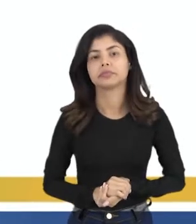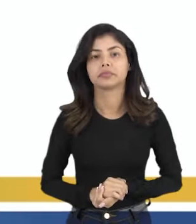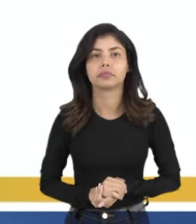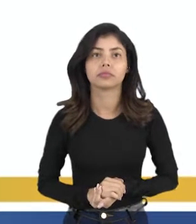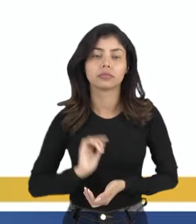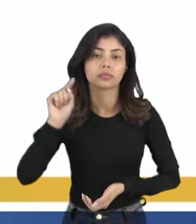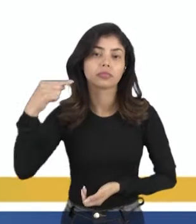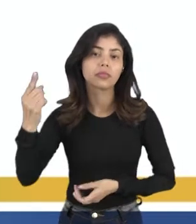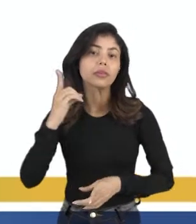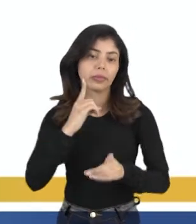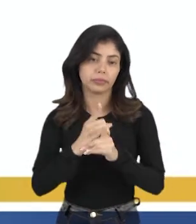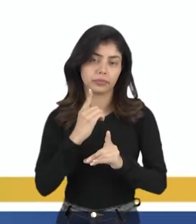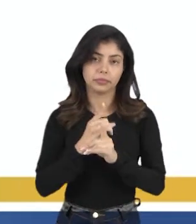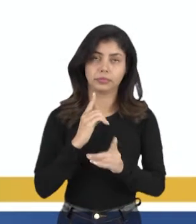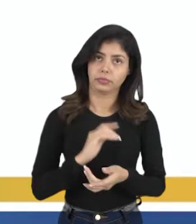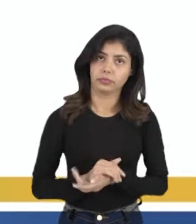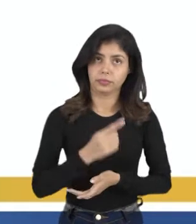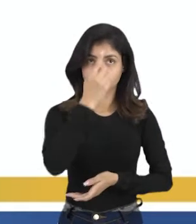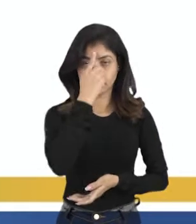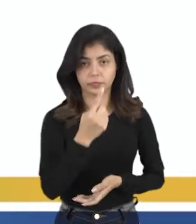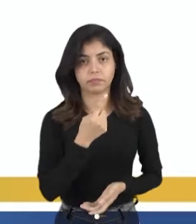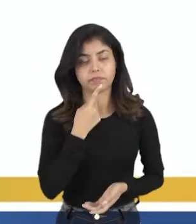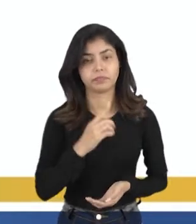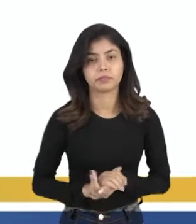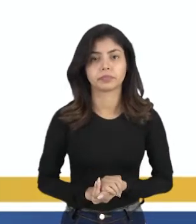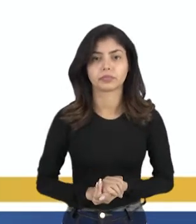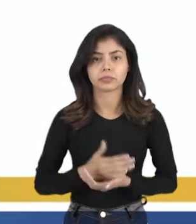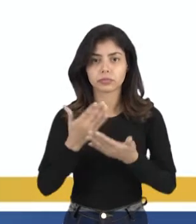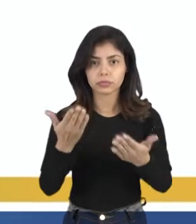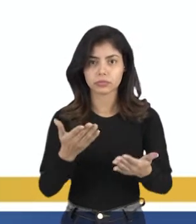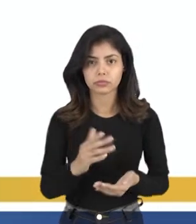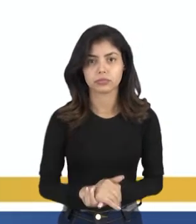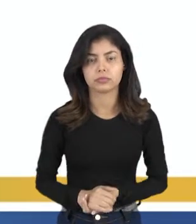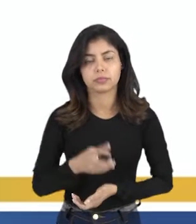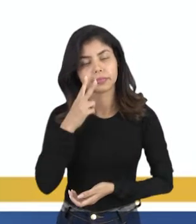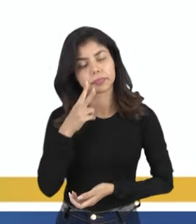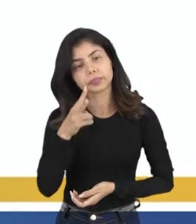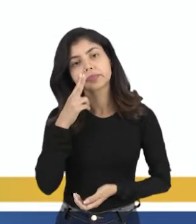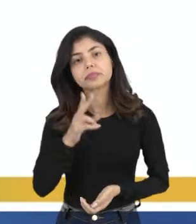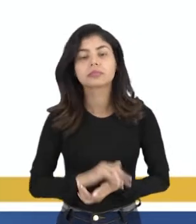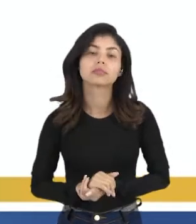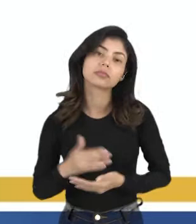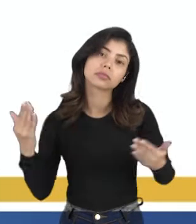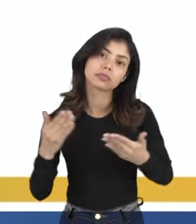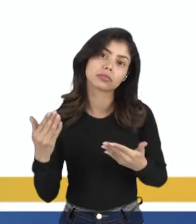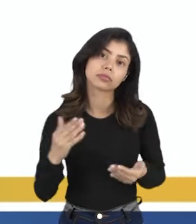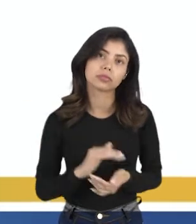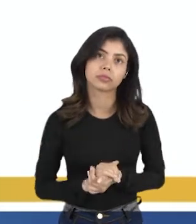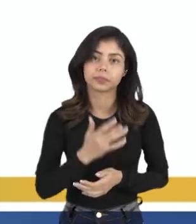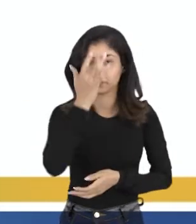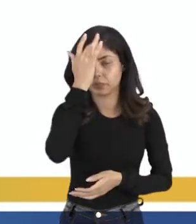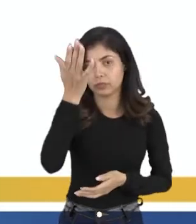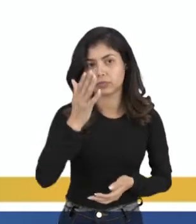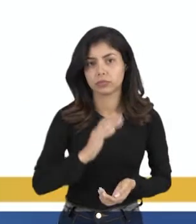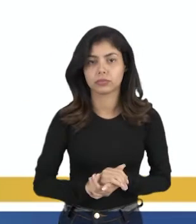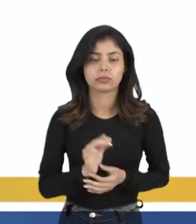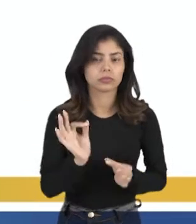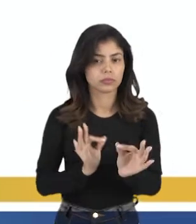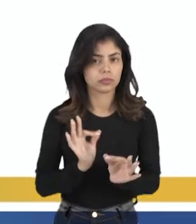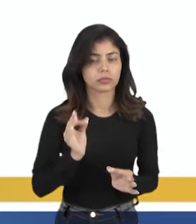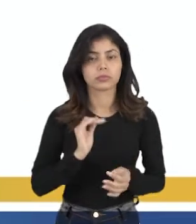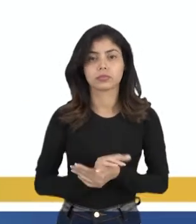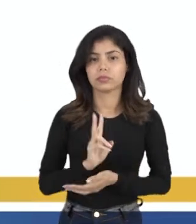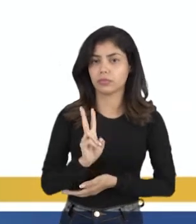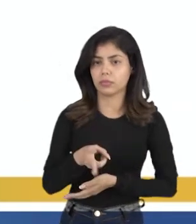resumofotográfico.com. E lá você vai encontrar a imagem dessa fotografia aí que nós estamos vendo, que hoje é tão fácil a gente manusear,